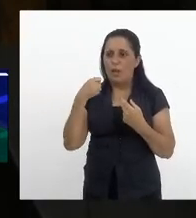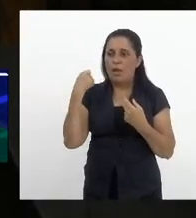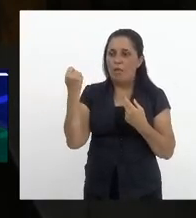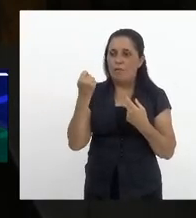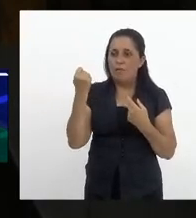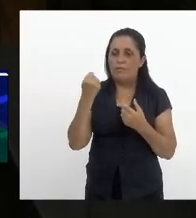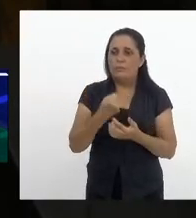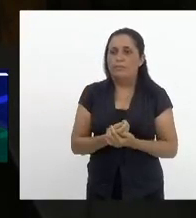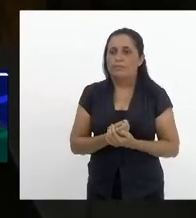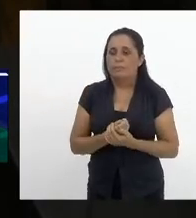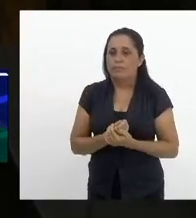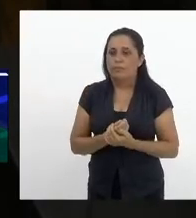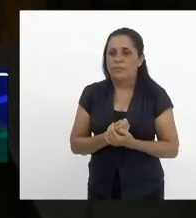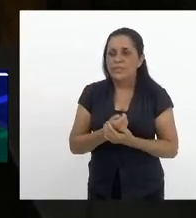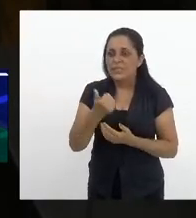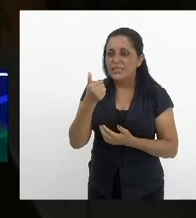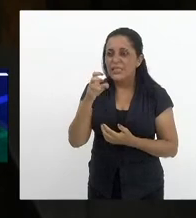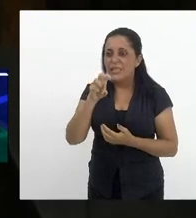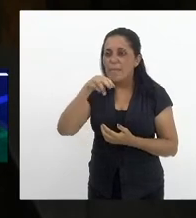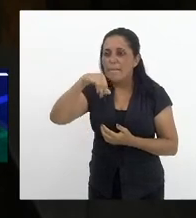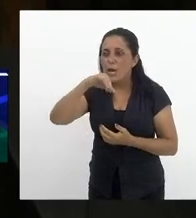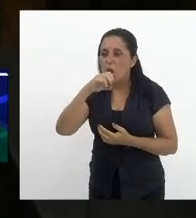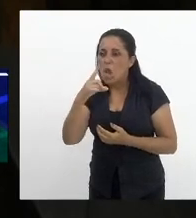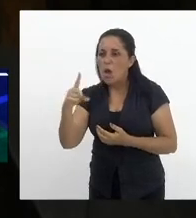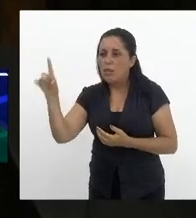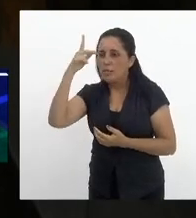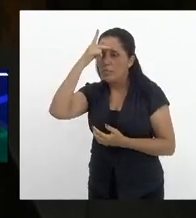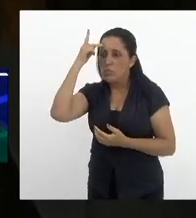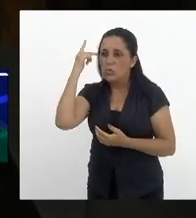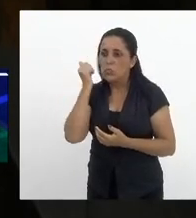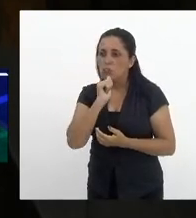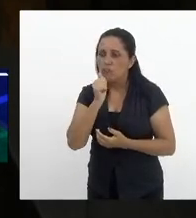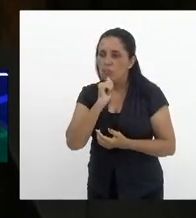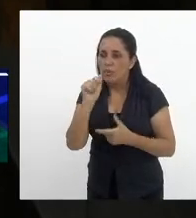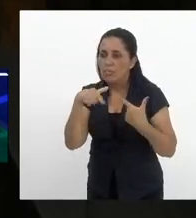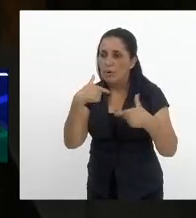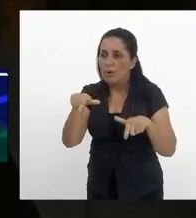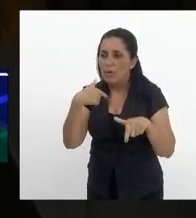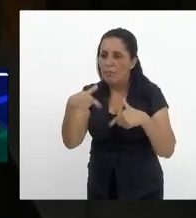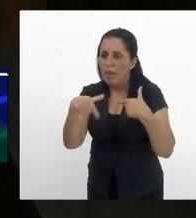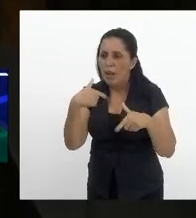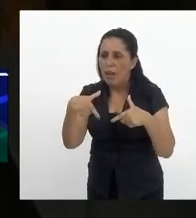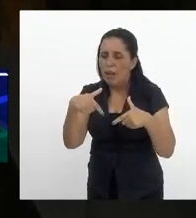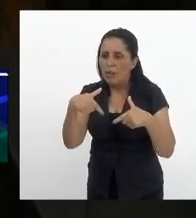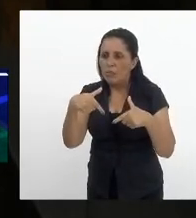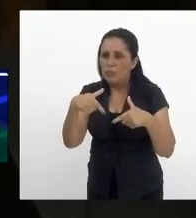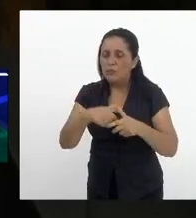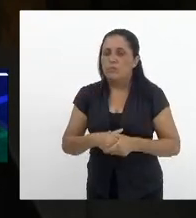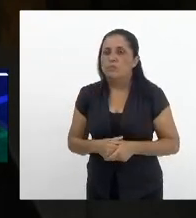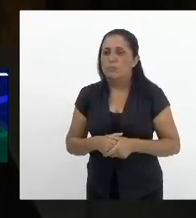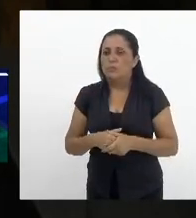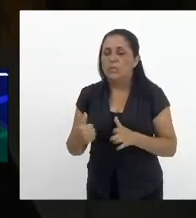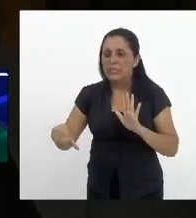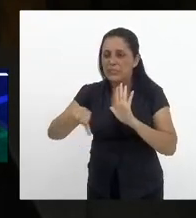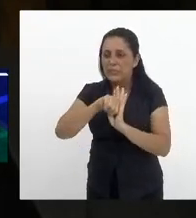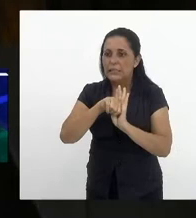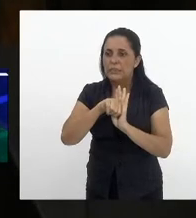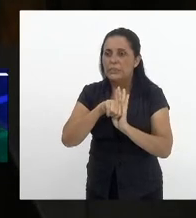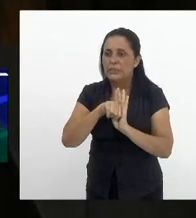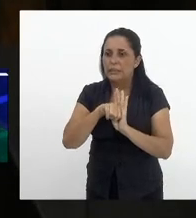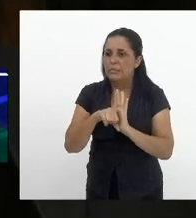15 milhões de desempregados. uma crise